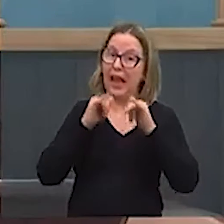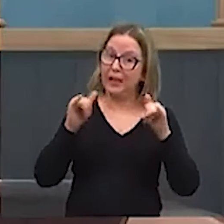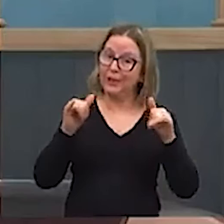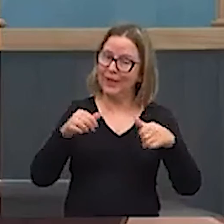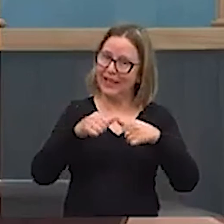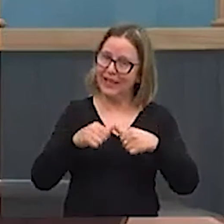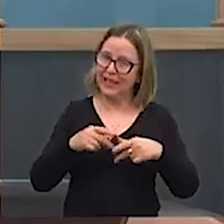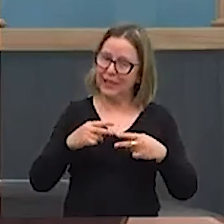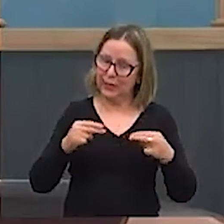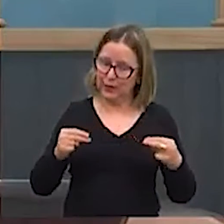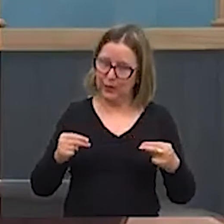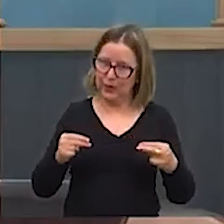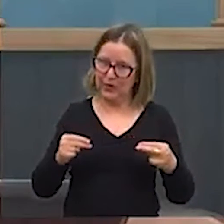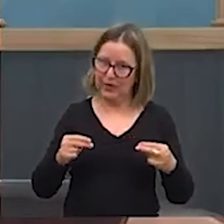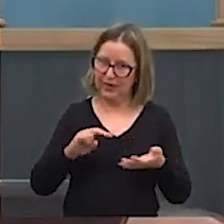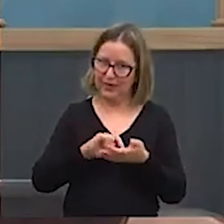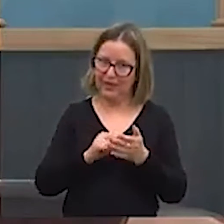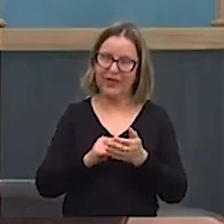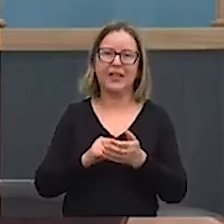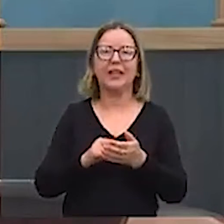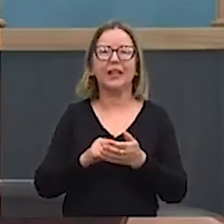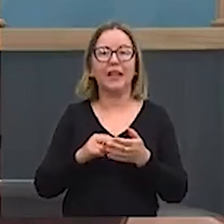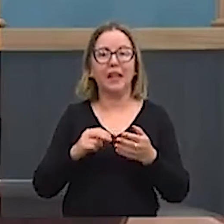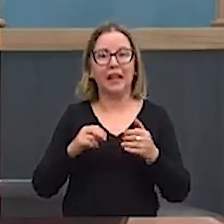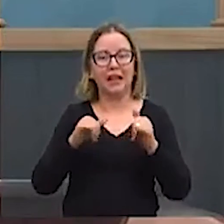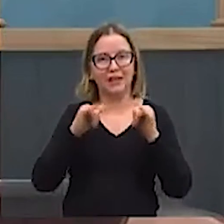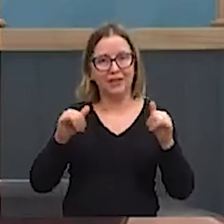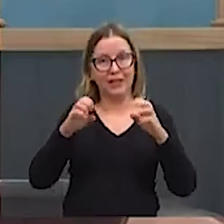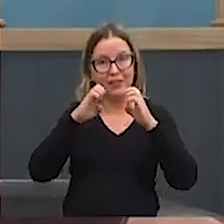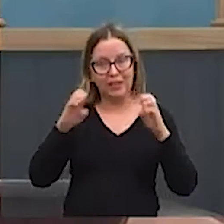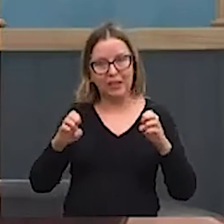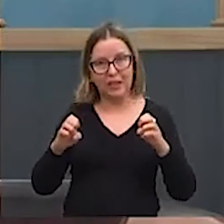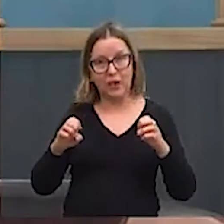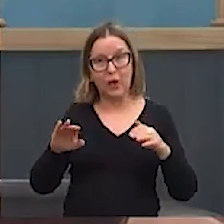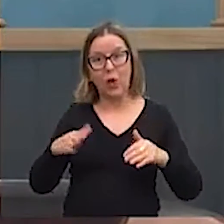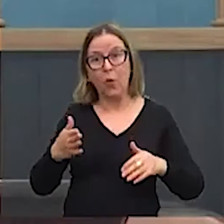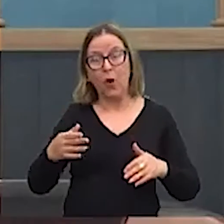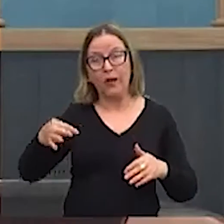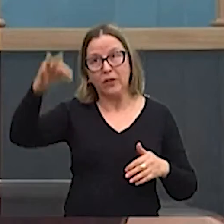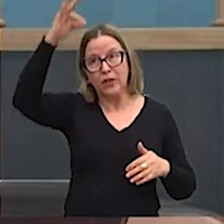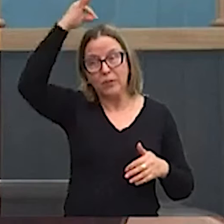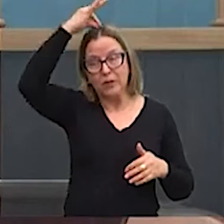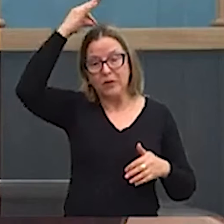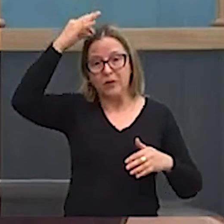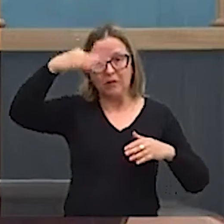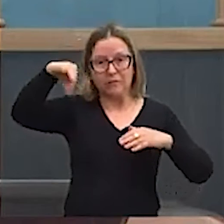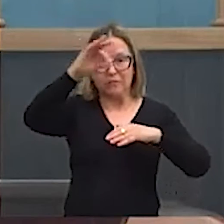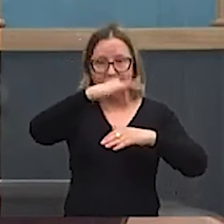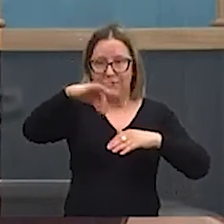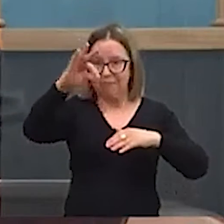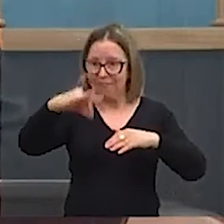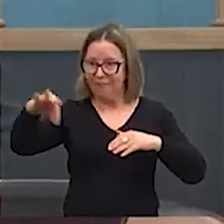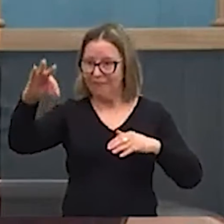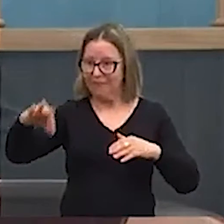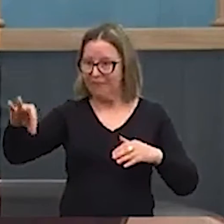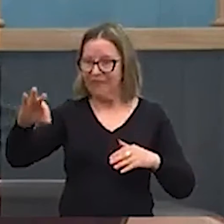estava falando do Evangelho, quando caiu o Espírito Santo sobre todos os que ouviam a